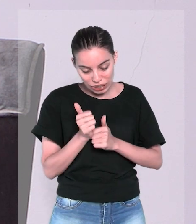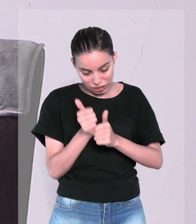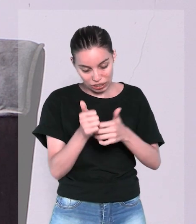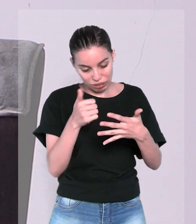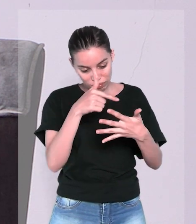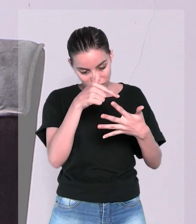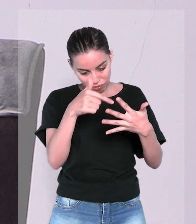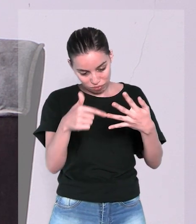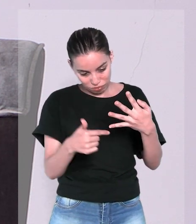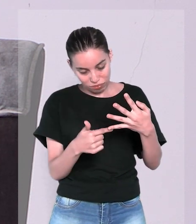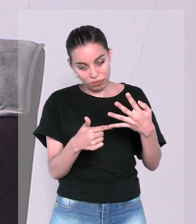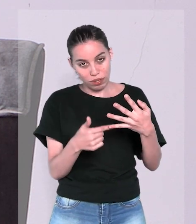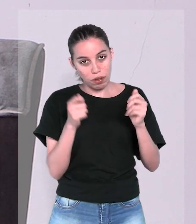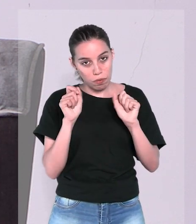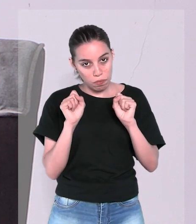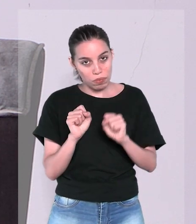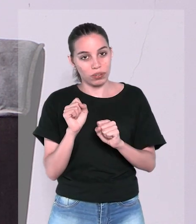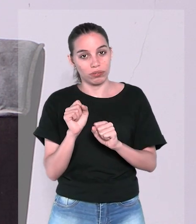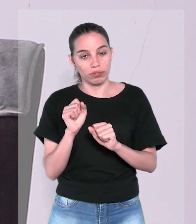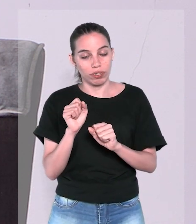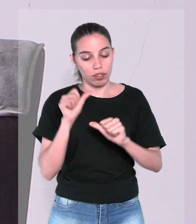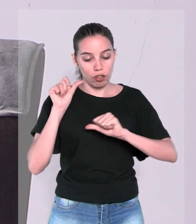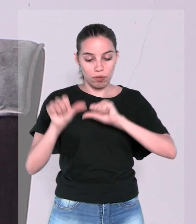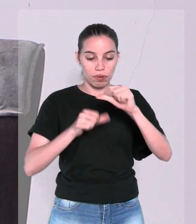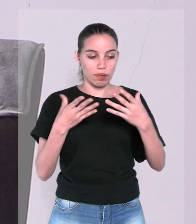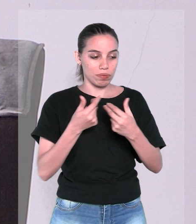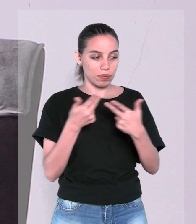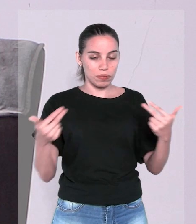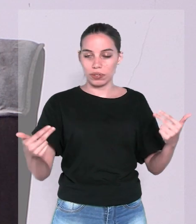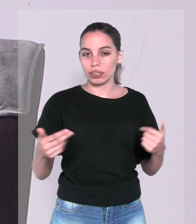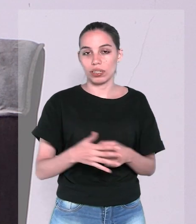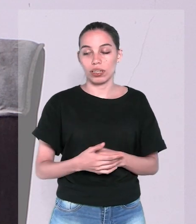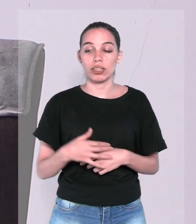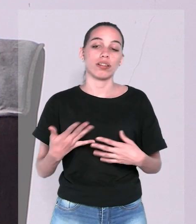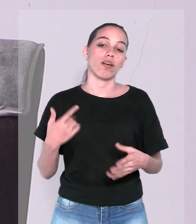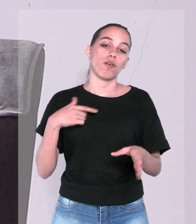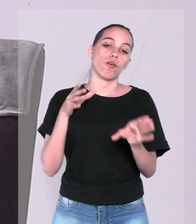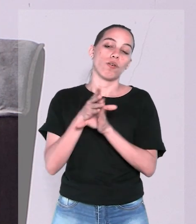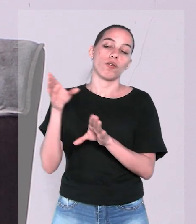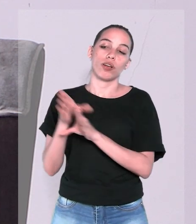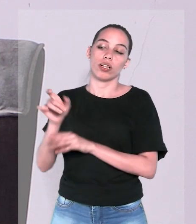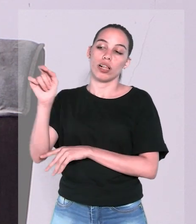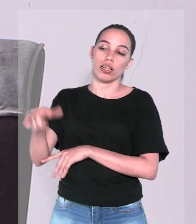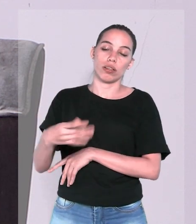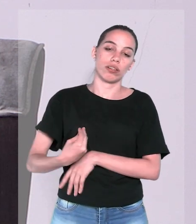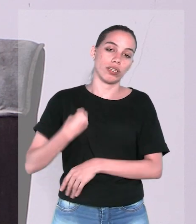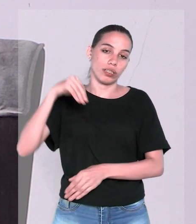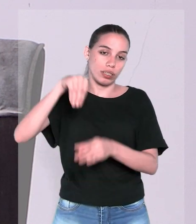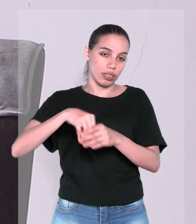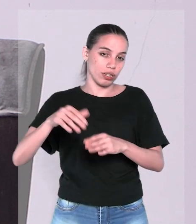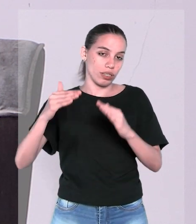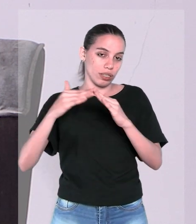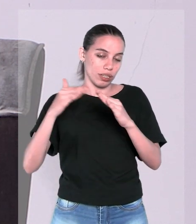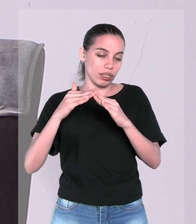A primeira emoção, para mim, é a compaixão. Acho que a gente vai ter que desenvolver esse sentimento. A compaixão implica dizer, todo mundo